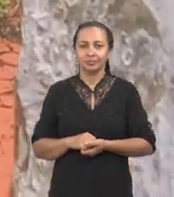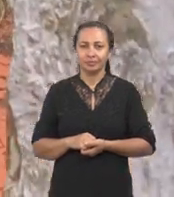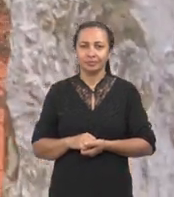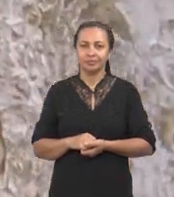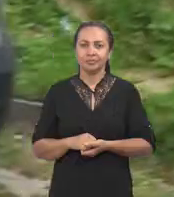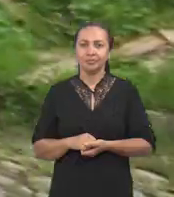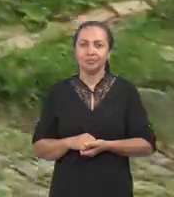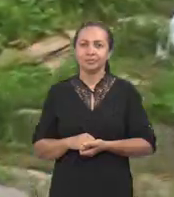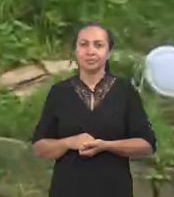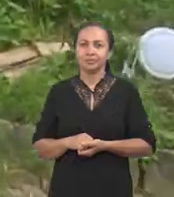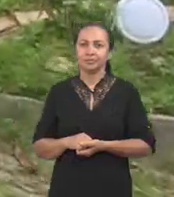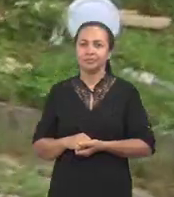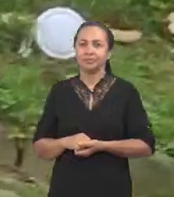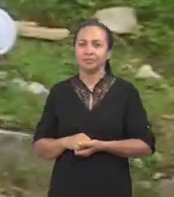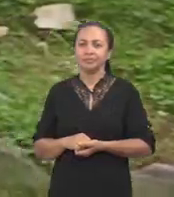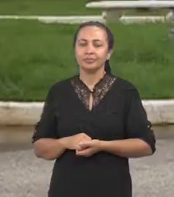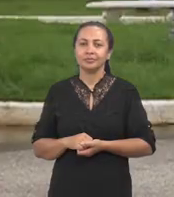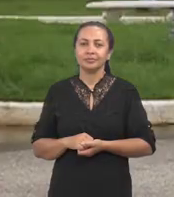bom